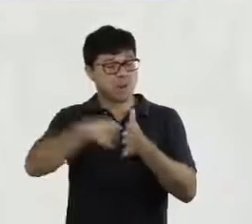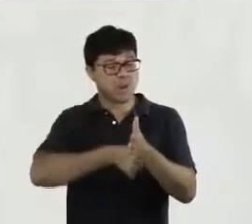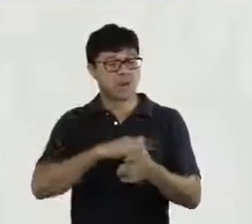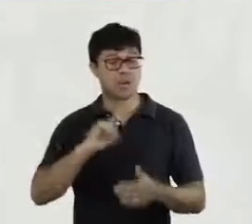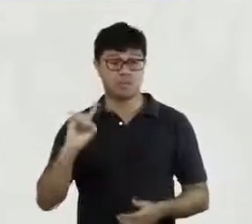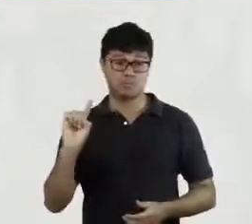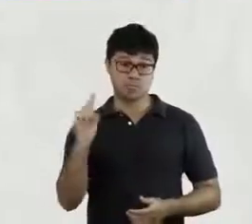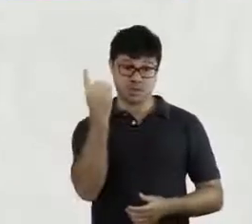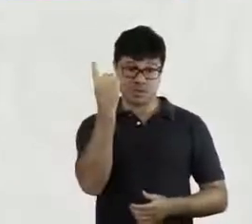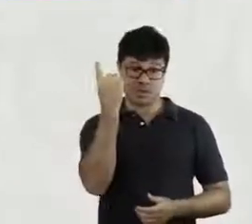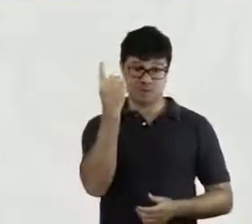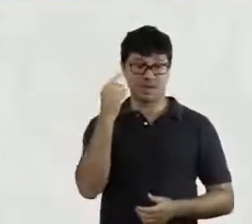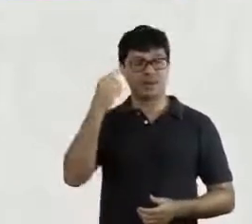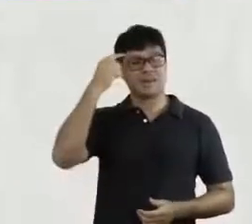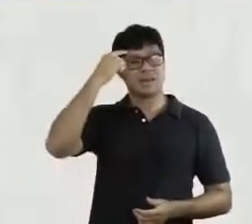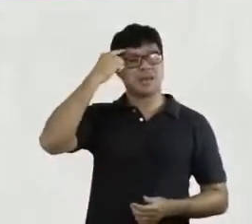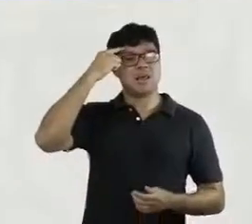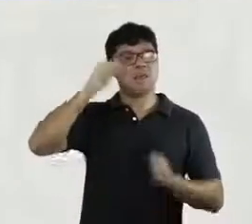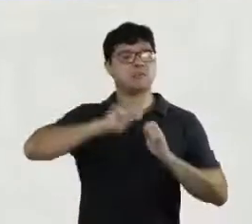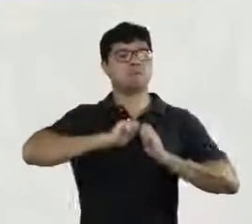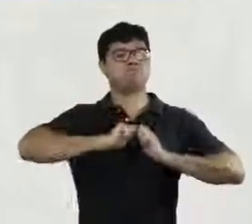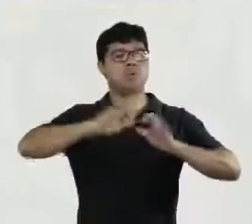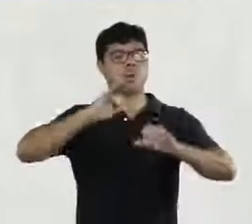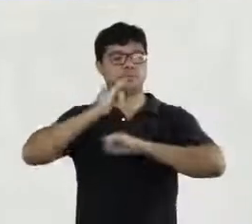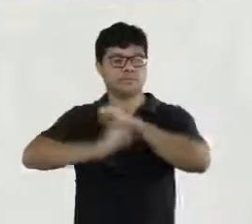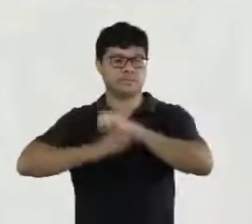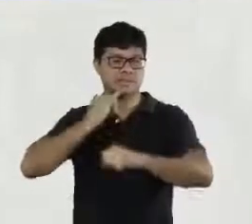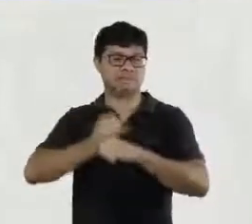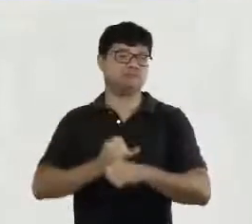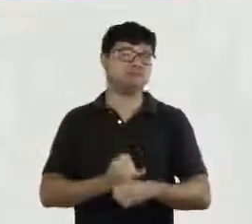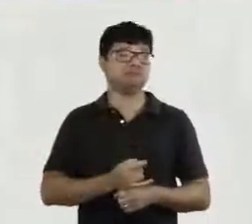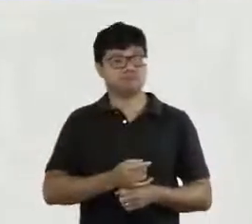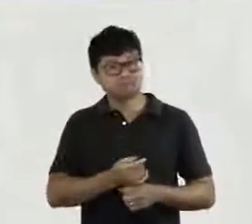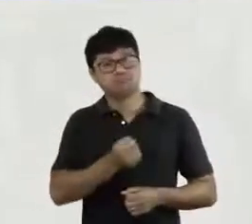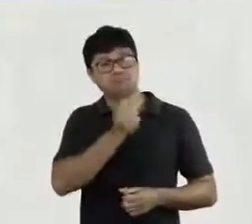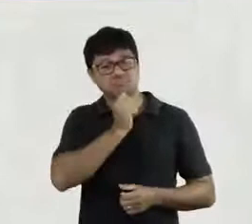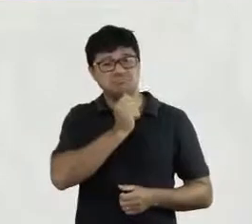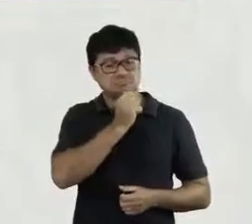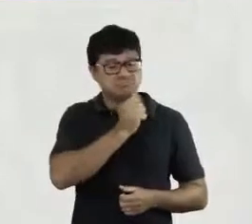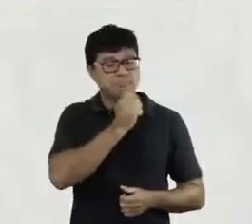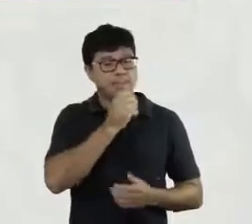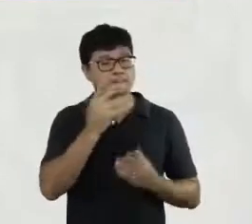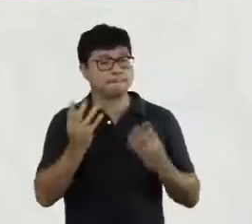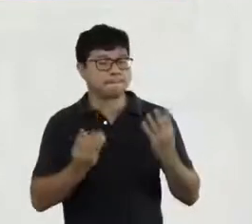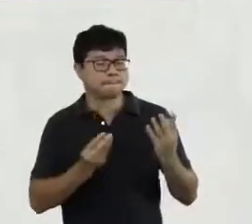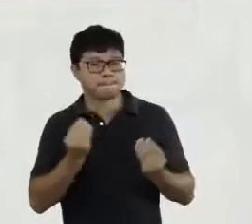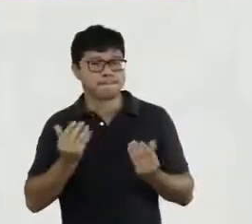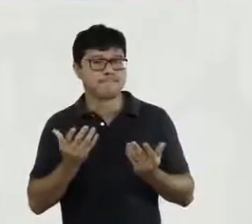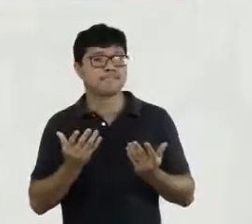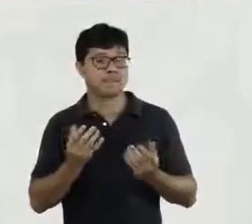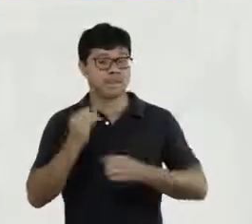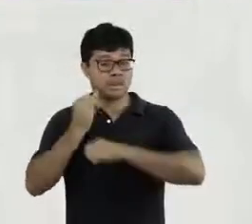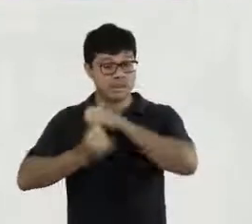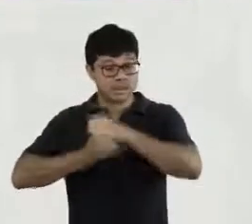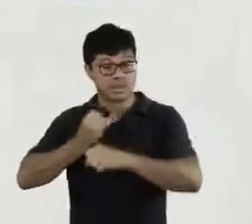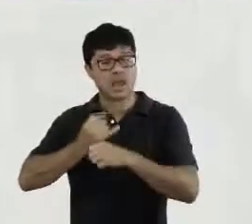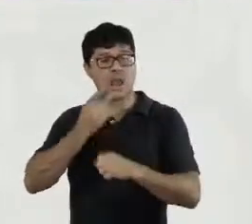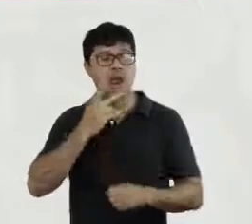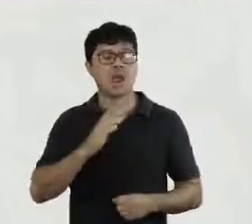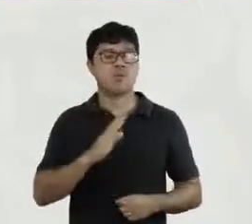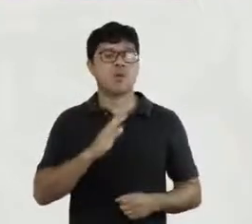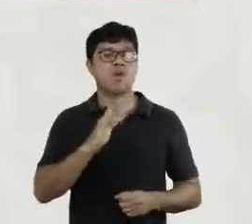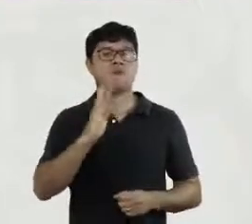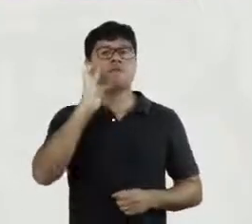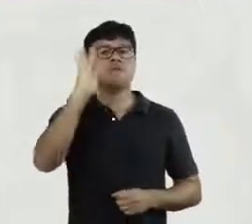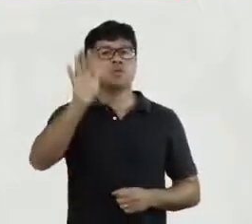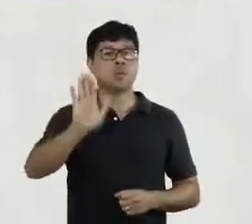primeiro lugar, essa ideia de universalização da internet ainda é... A internet é uma promessa,